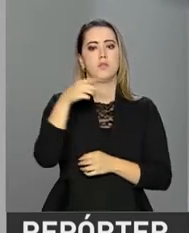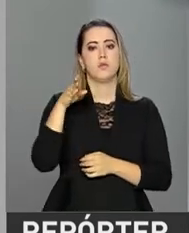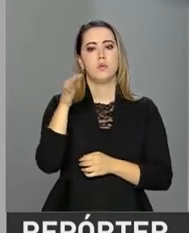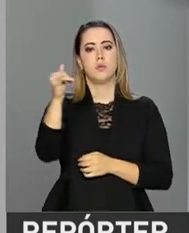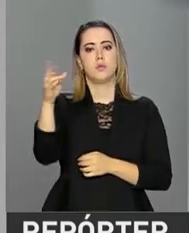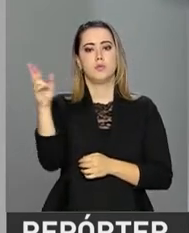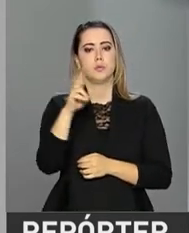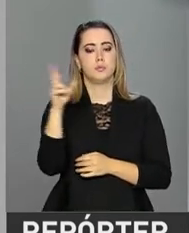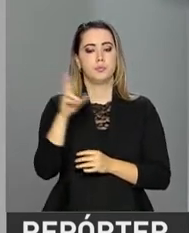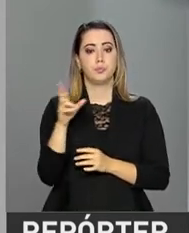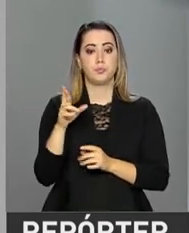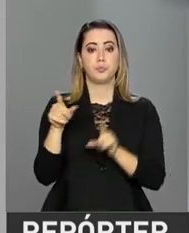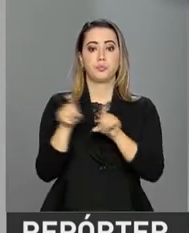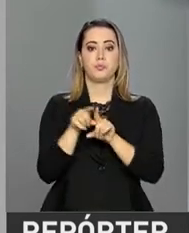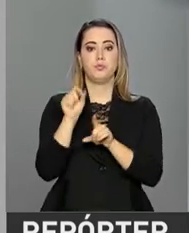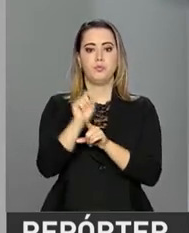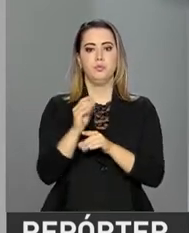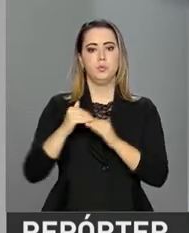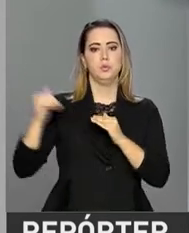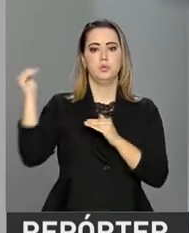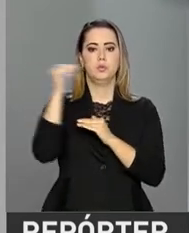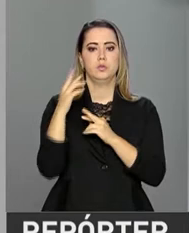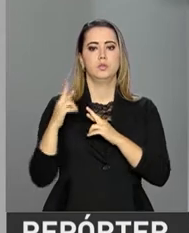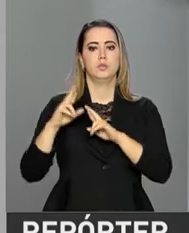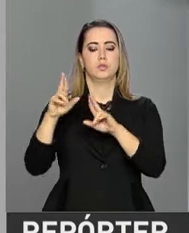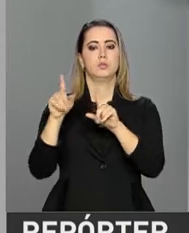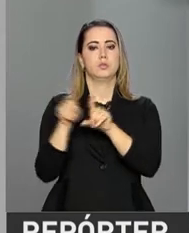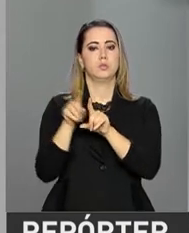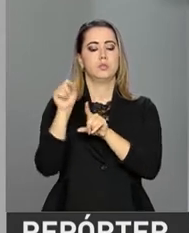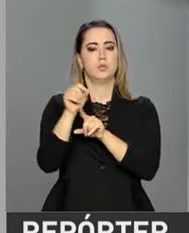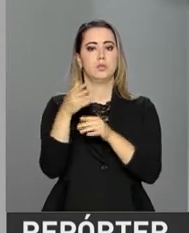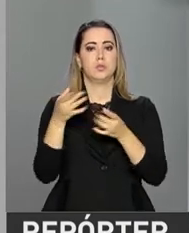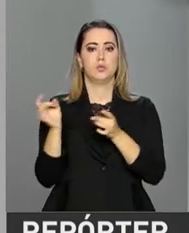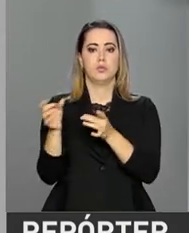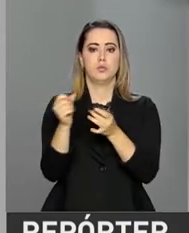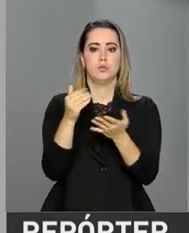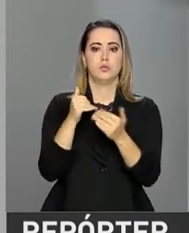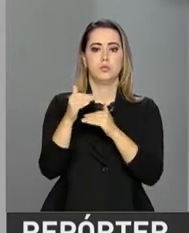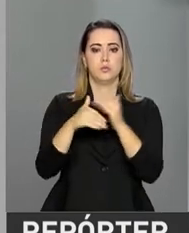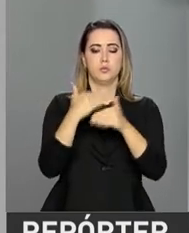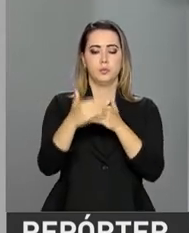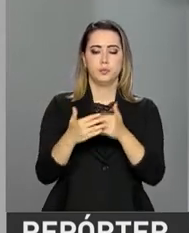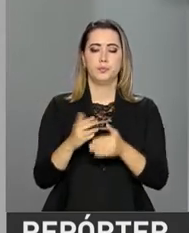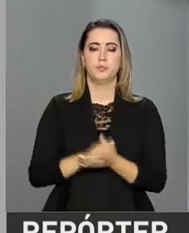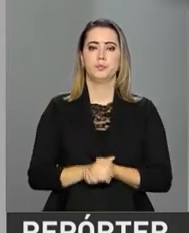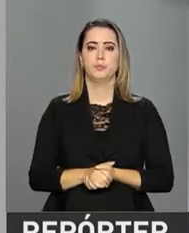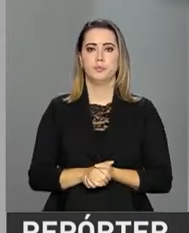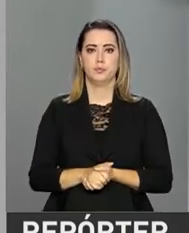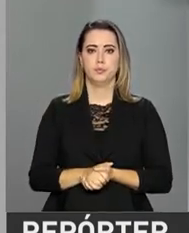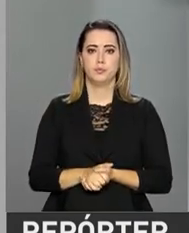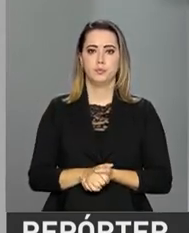130 milhões de reais acima da expectativa do mercado disse o presidente